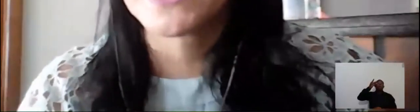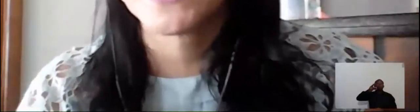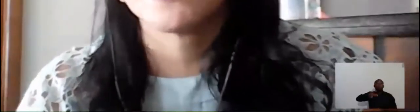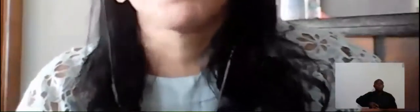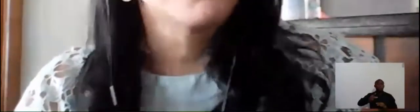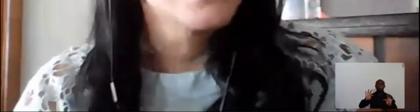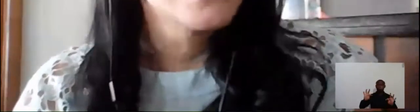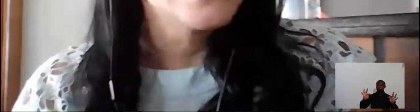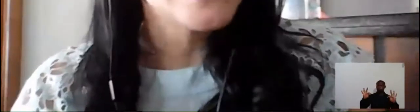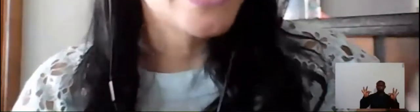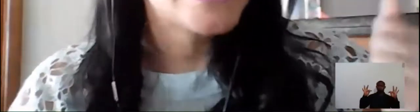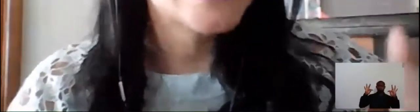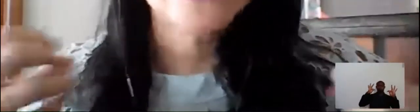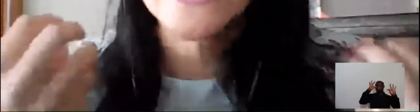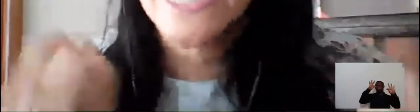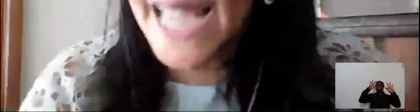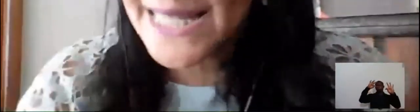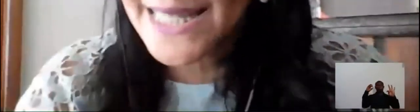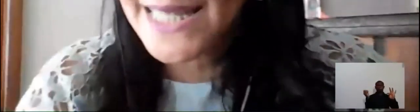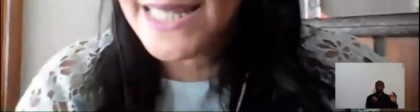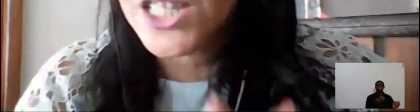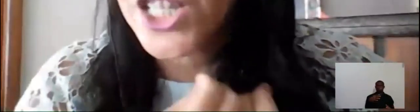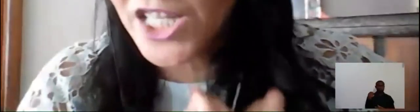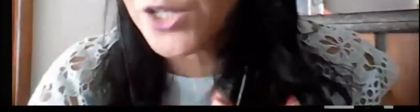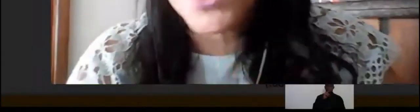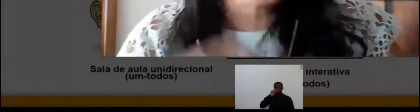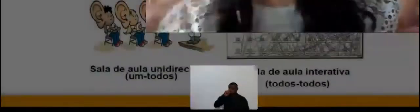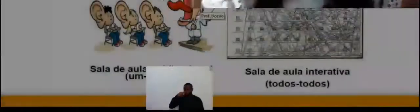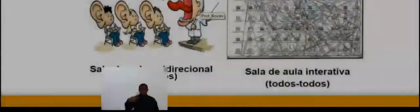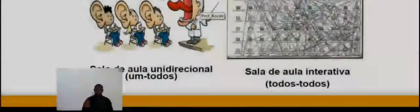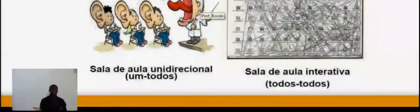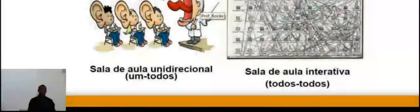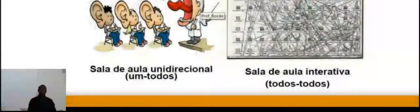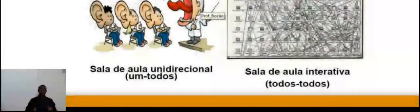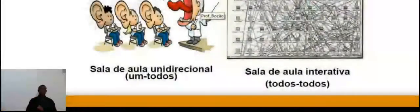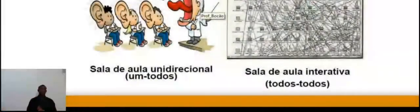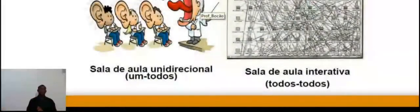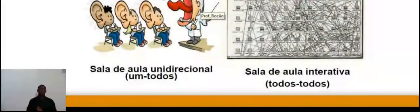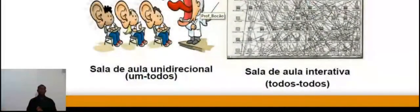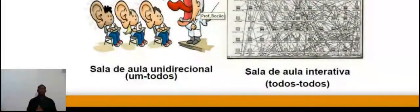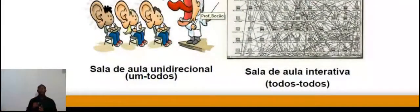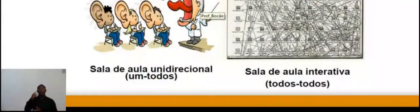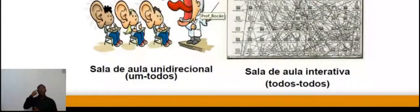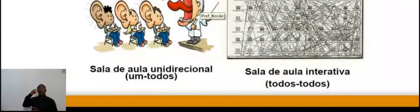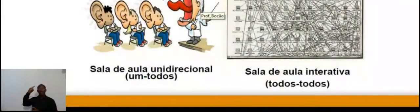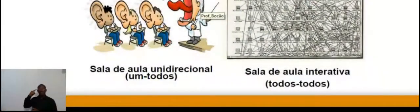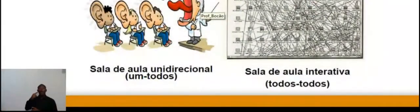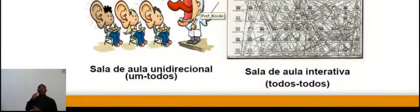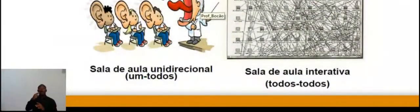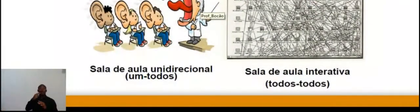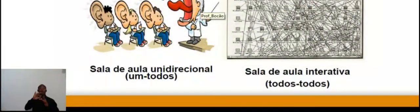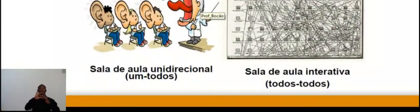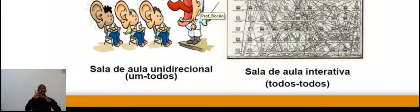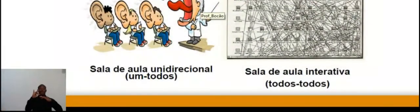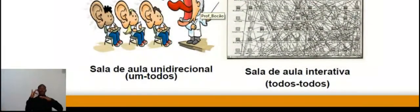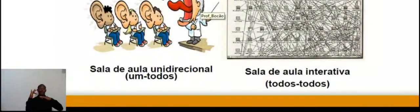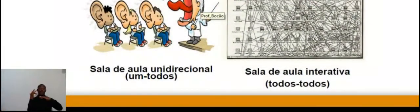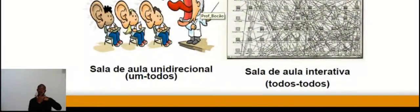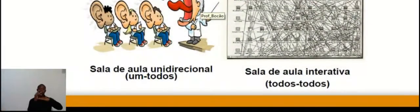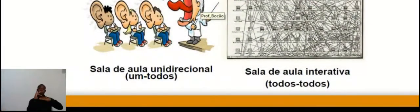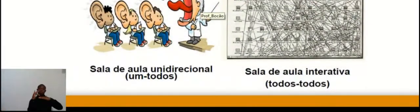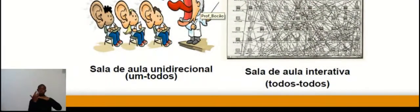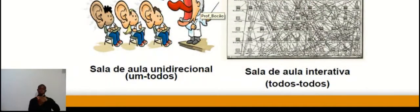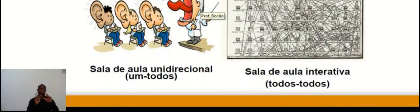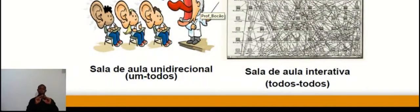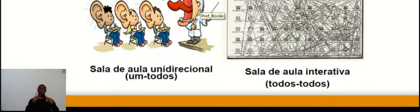e da comunicação. E aí entra as redes. Gente, o que é a internet? O que é a internet? A internet é